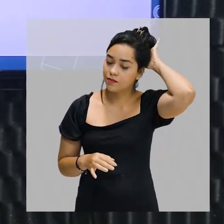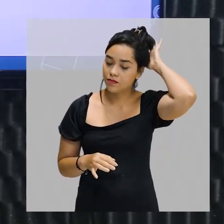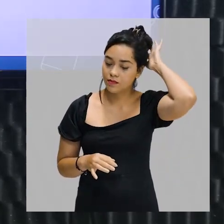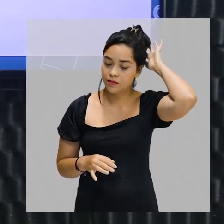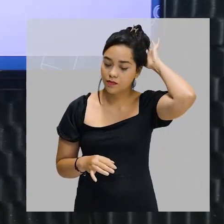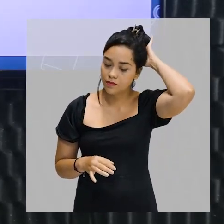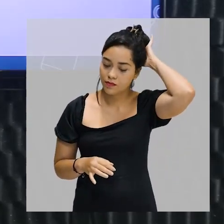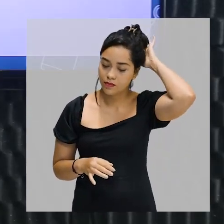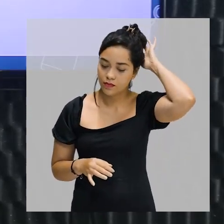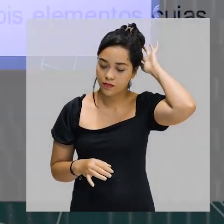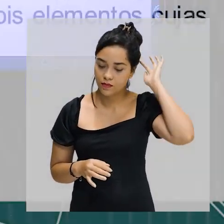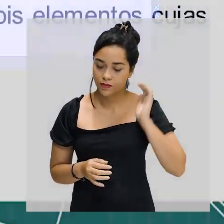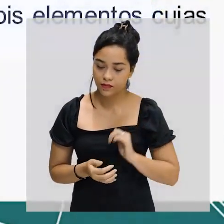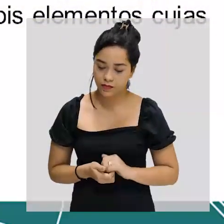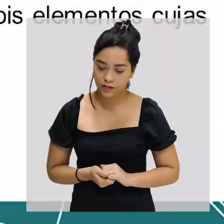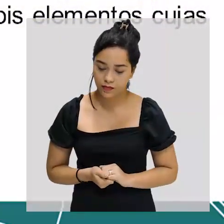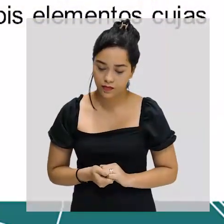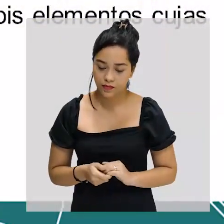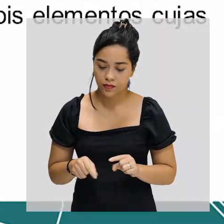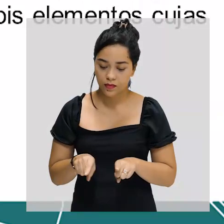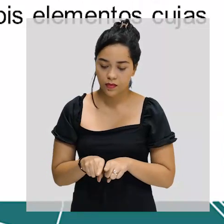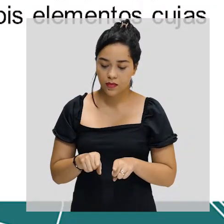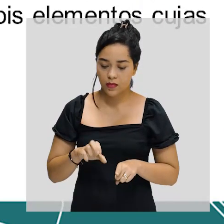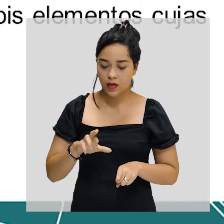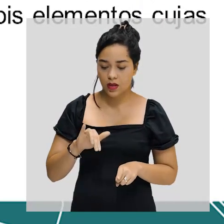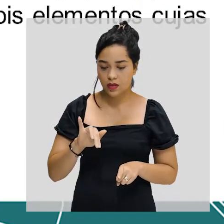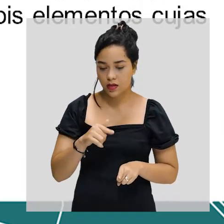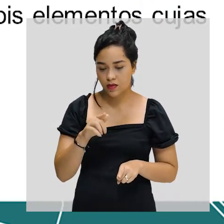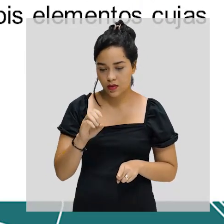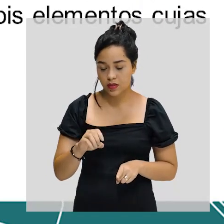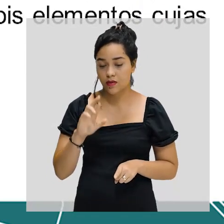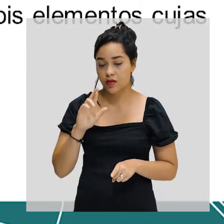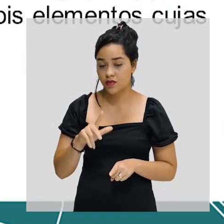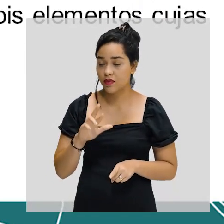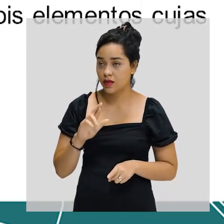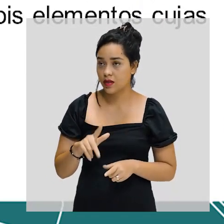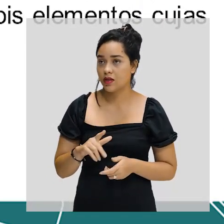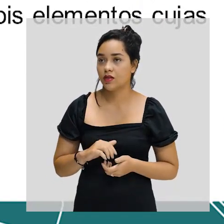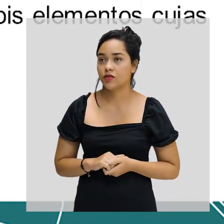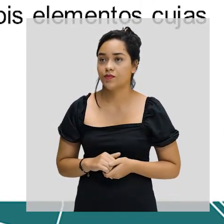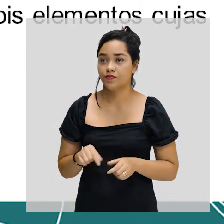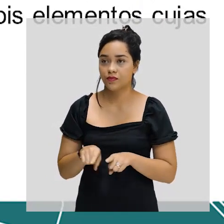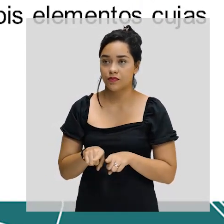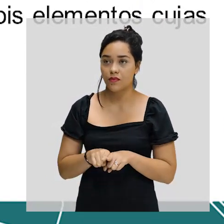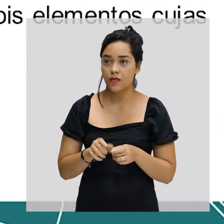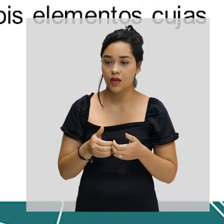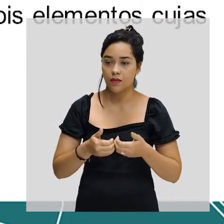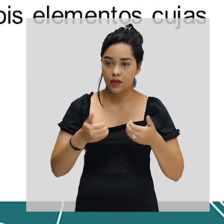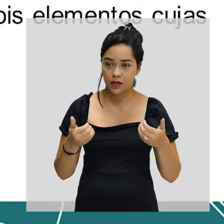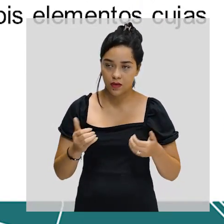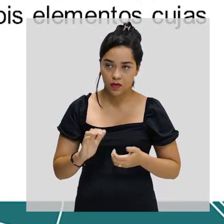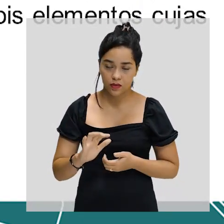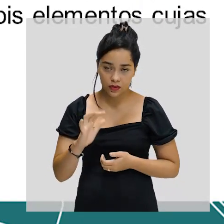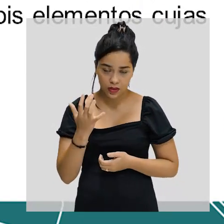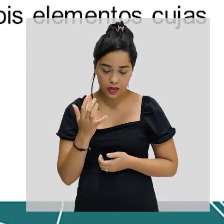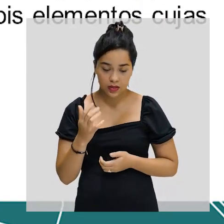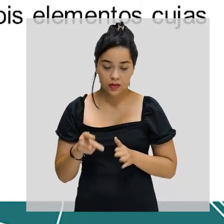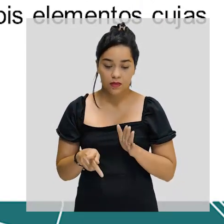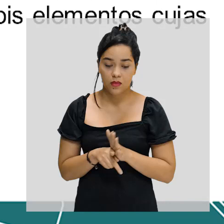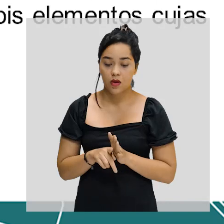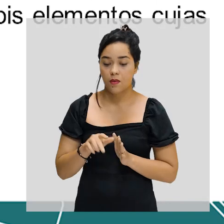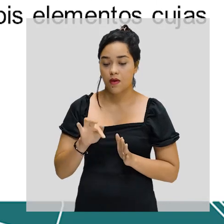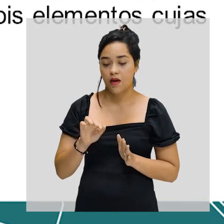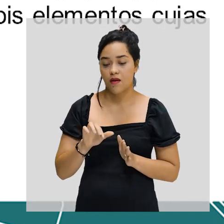ok? Na centrifugação é um pouquinho diferente, certo? A separação é feita, certo? Pela